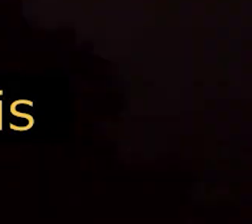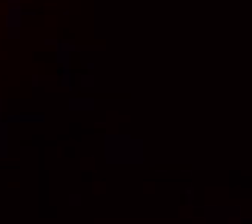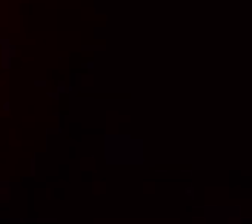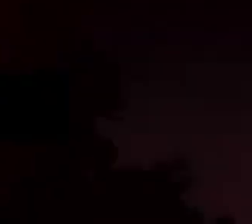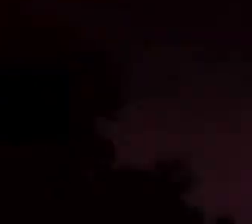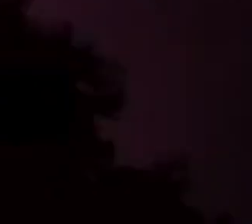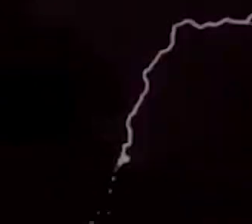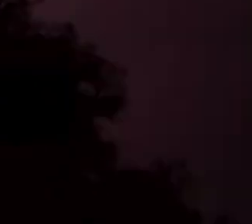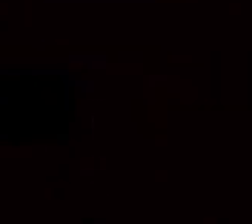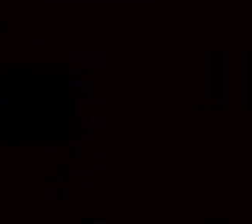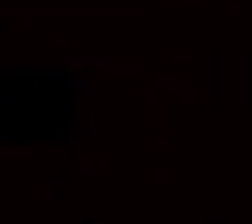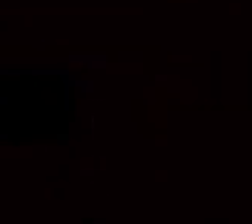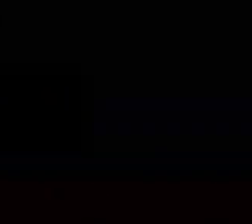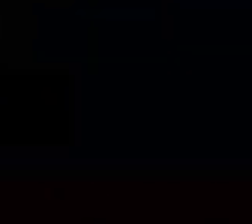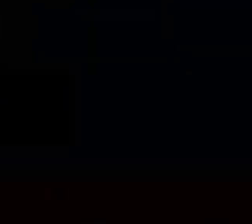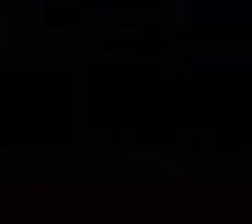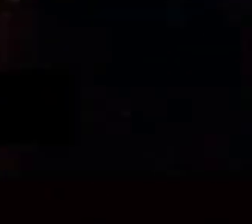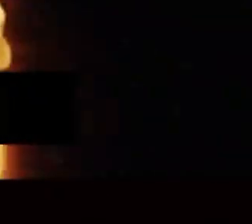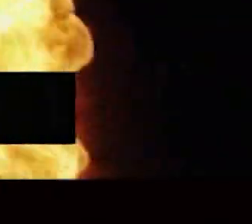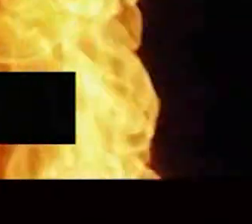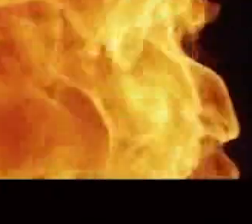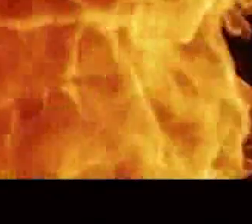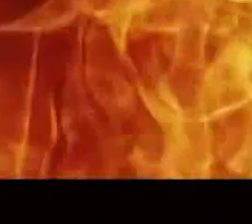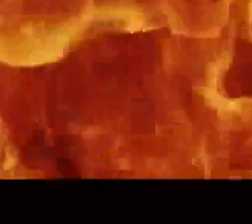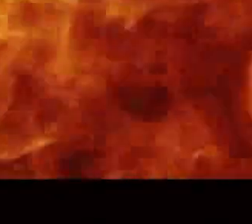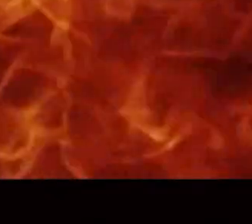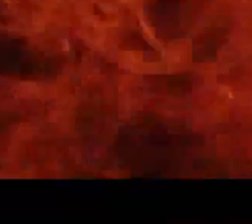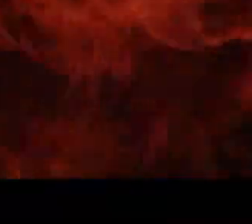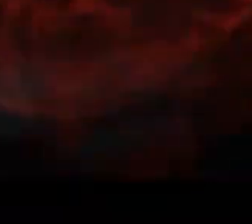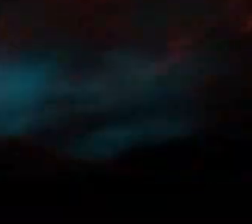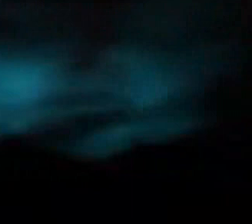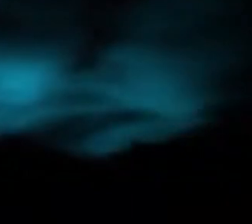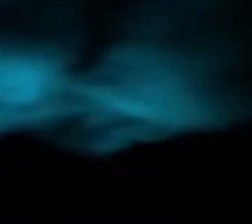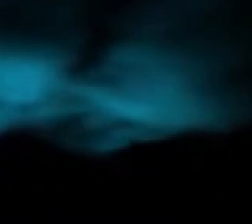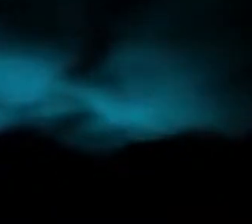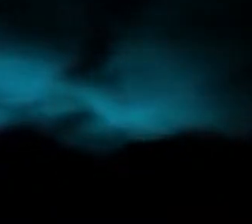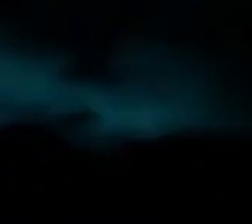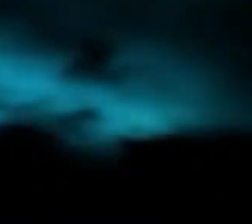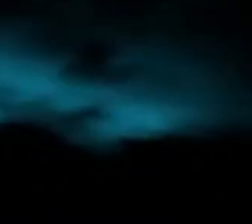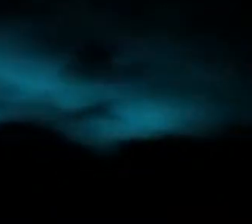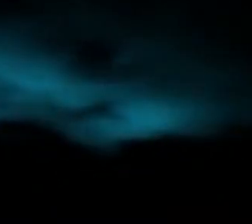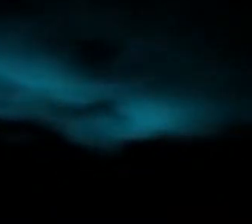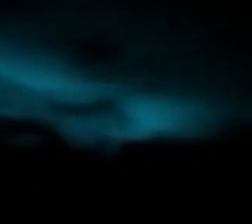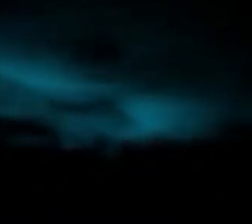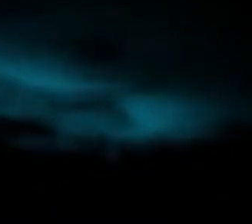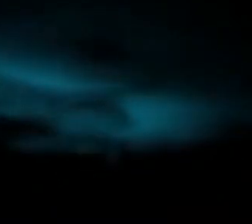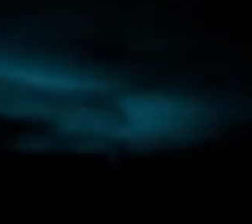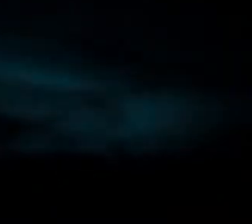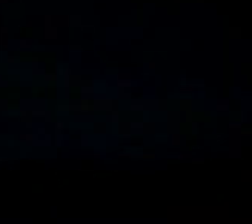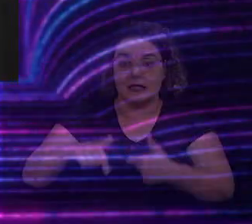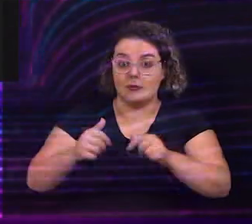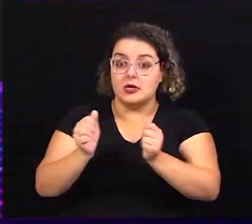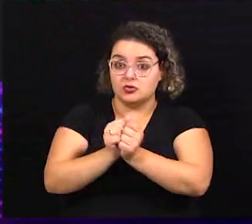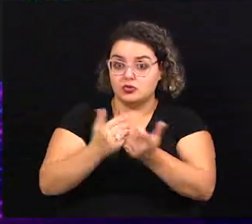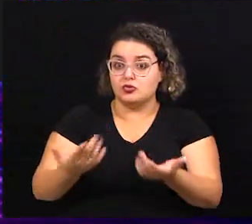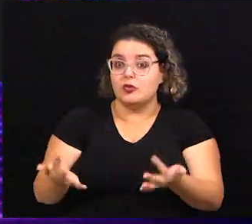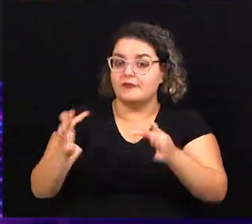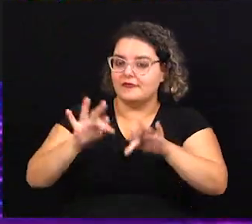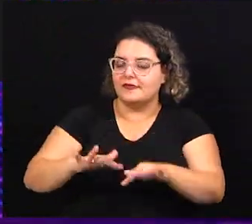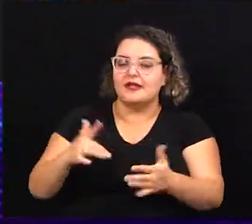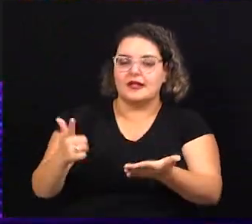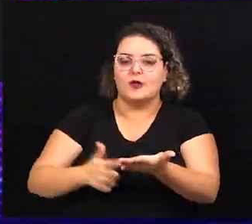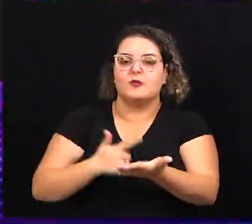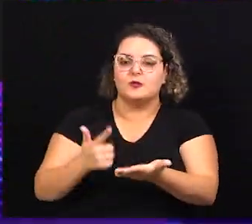reais. E cada enigma ameaçador. Pulp a Brasiliana. por Ives Tomazini. O final do